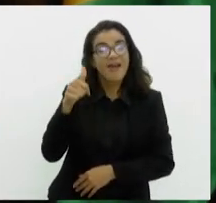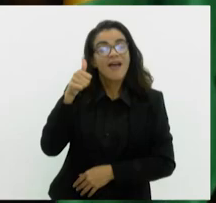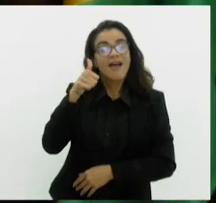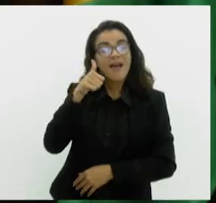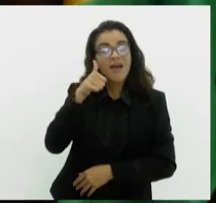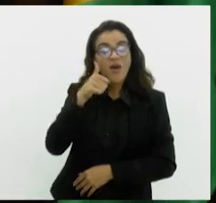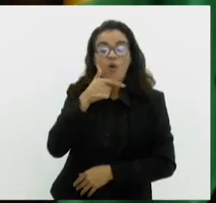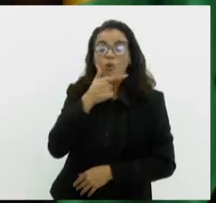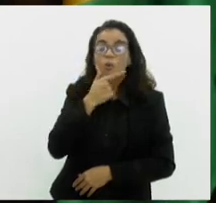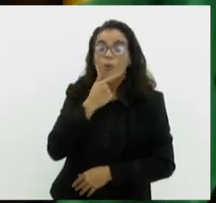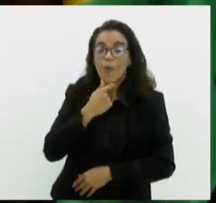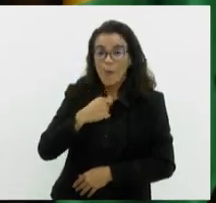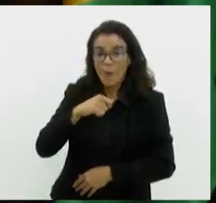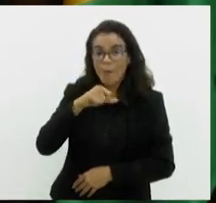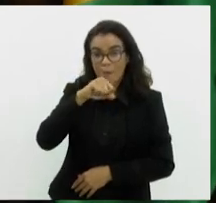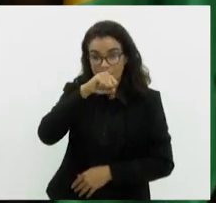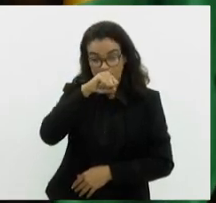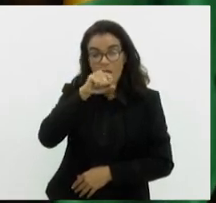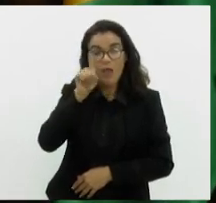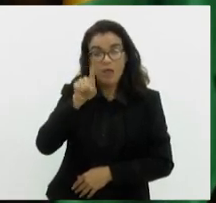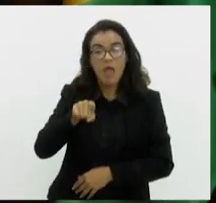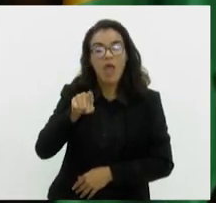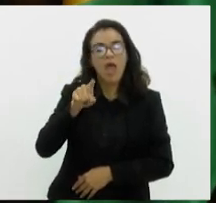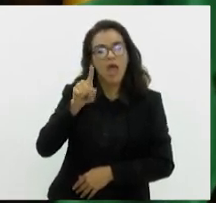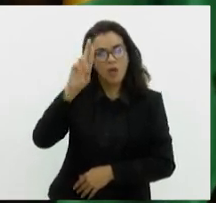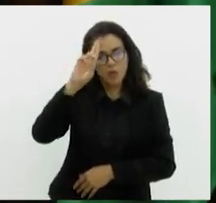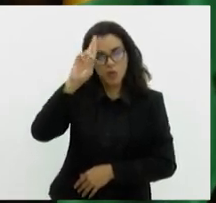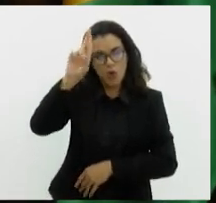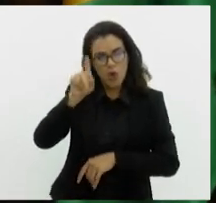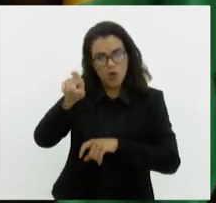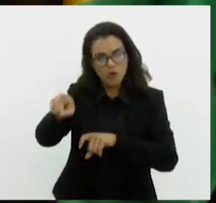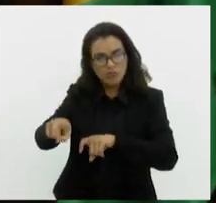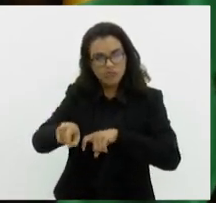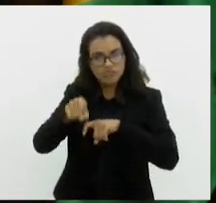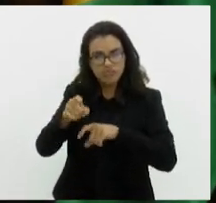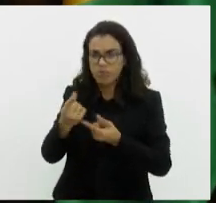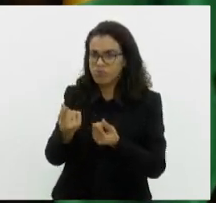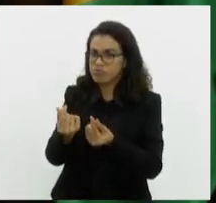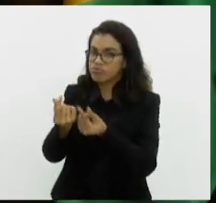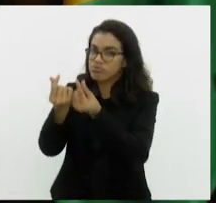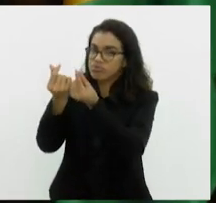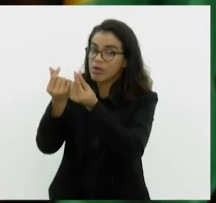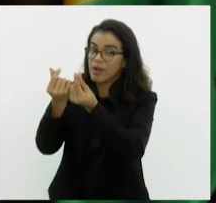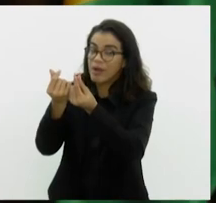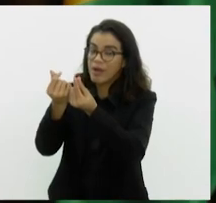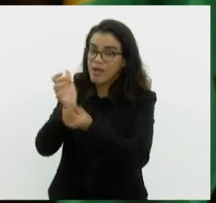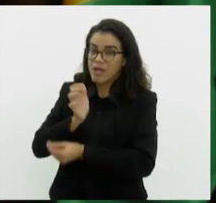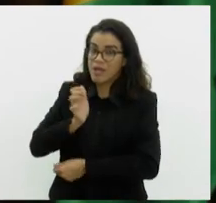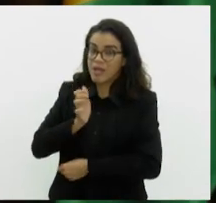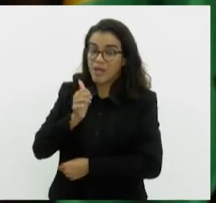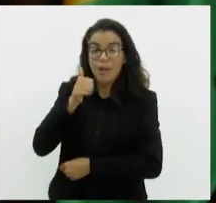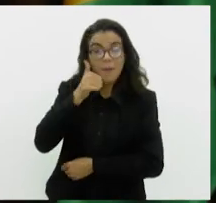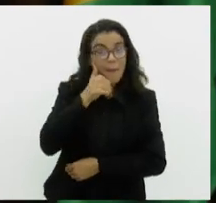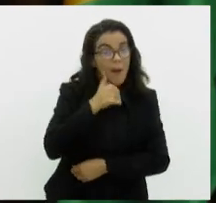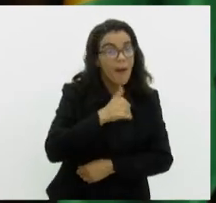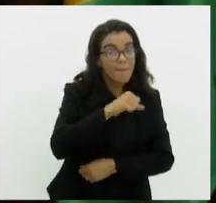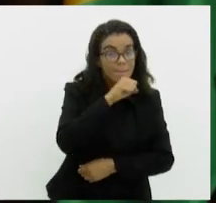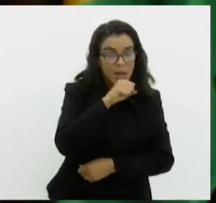grande fazendeiro. Tinha dinheiro o pai dela, mas a mãe era uma mulher negra